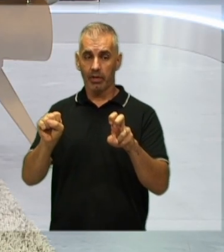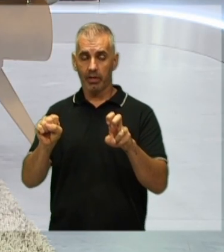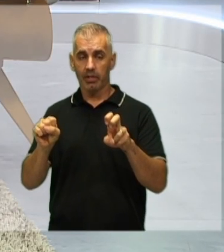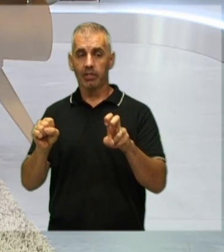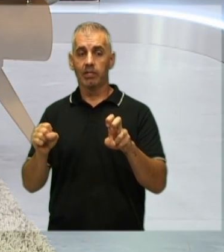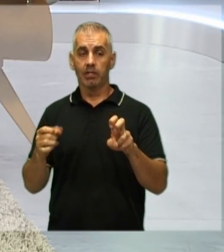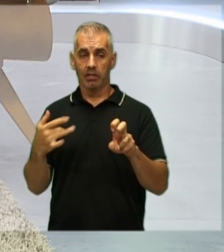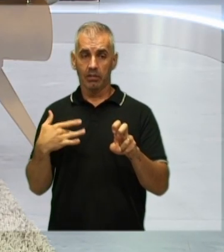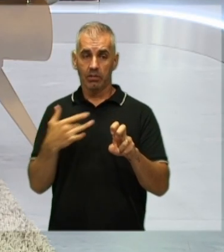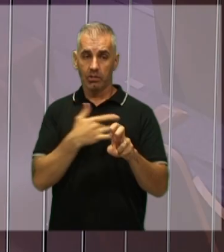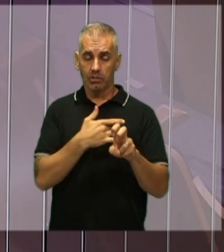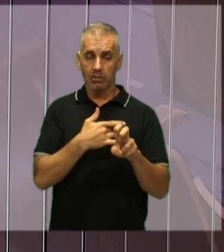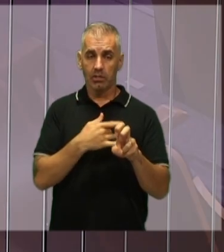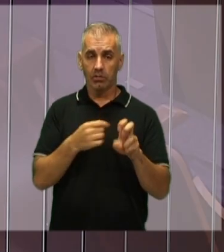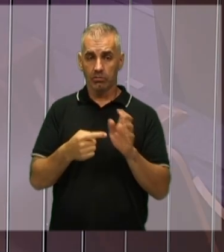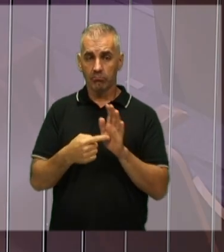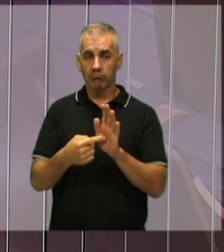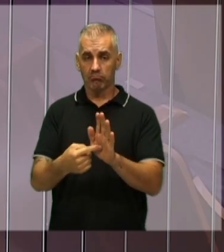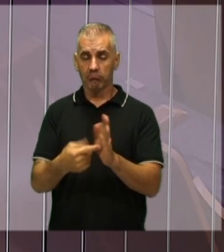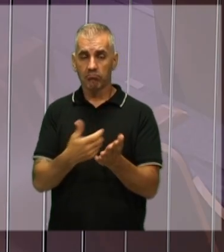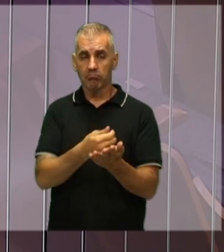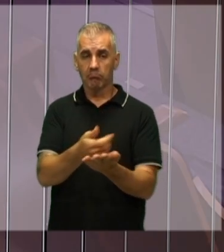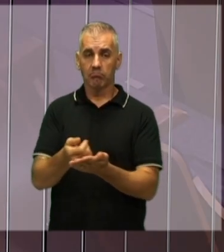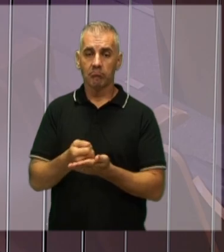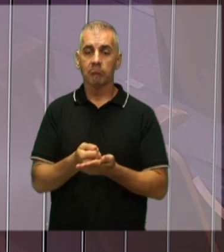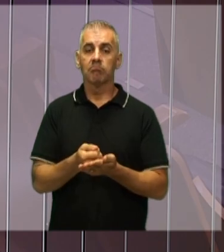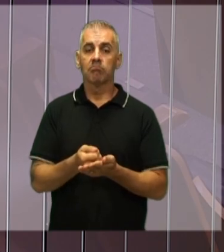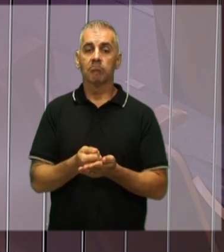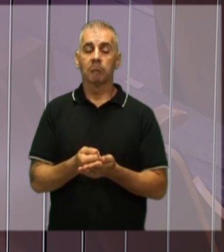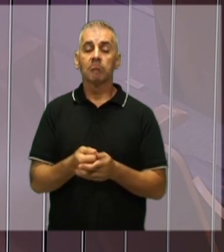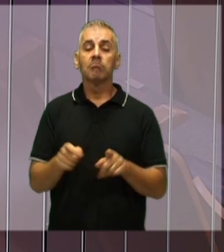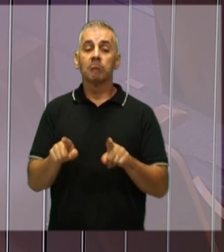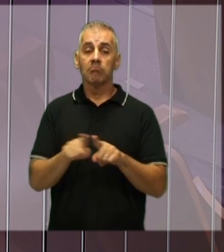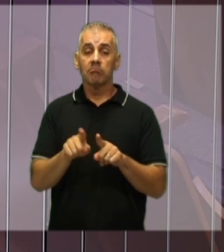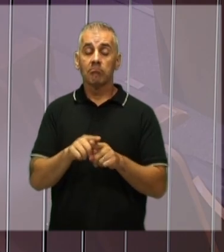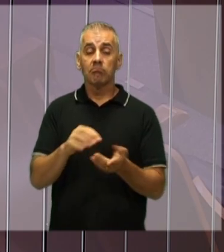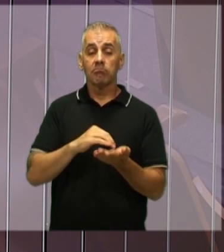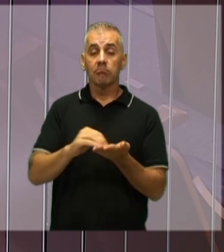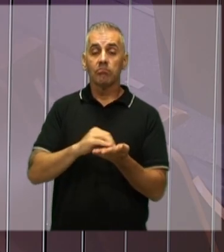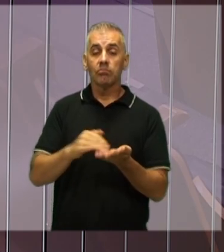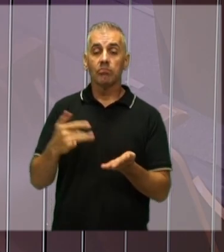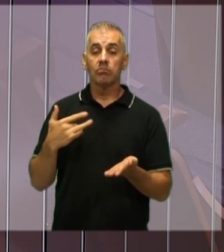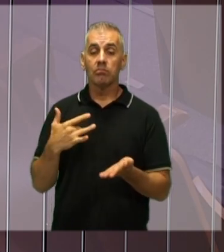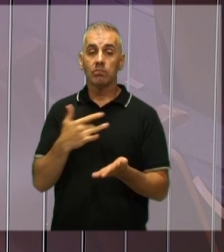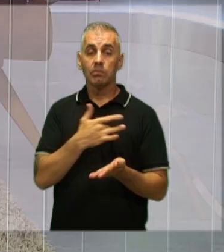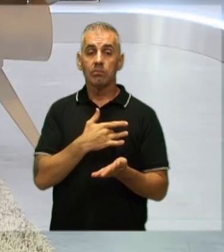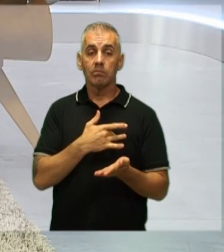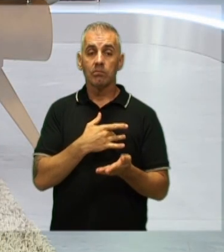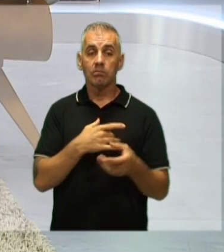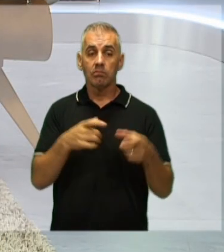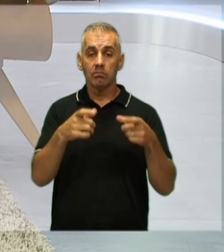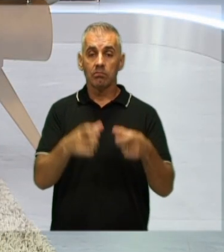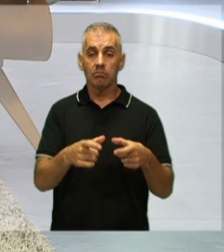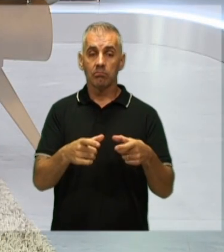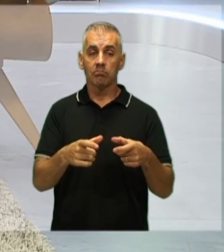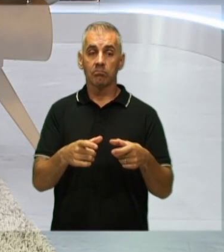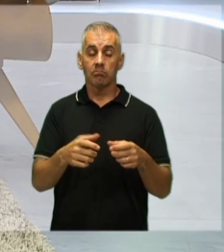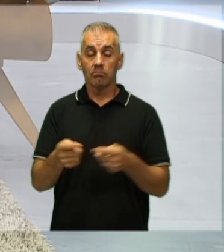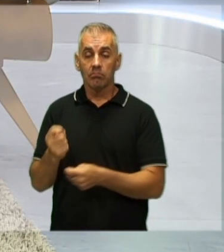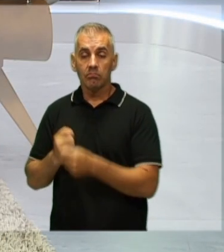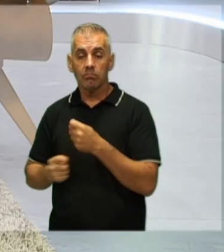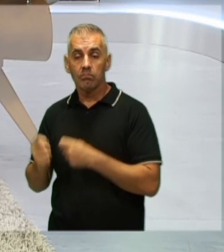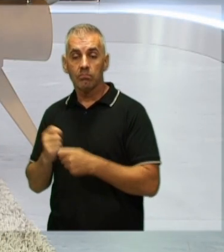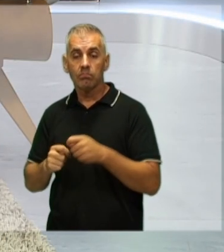Costa, São Roque, Votorantim e São João. E também para a Secretaria de Saúde, para o setor de administração material. Vereador,